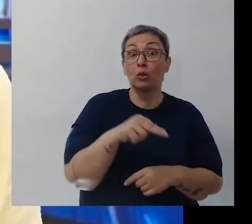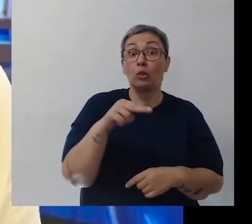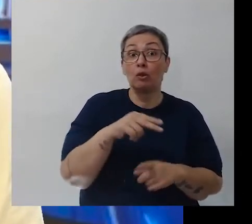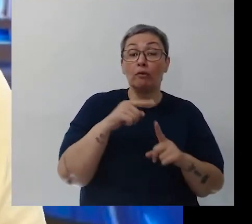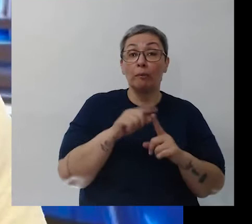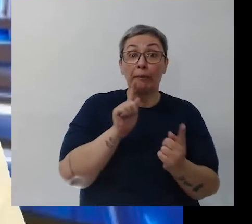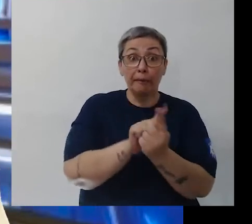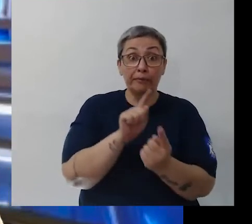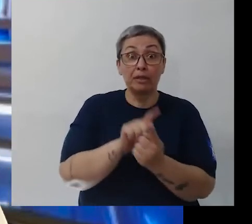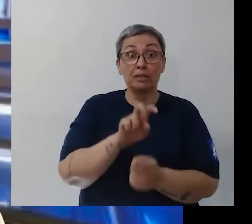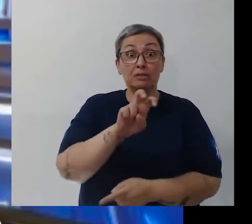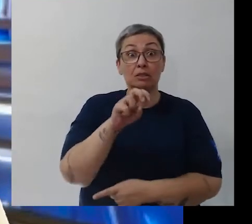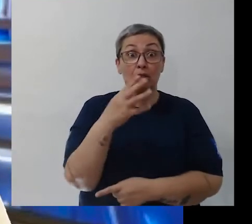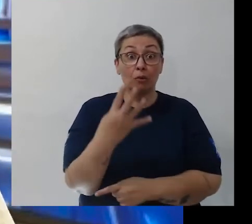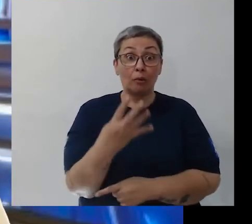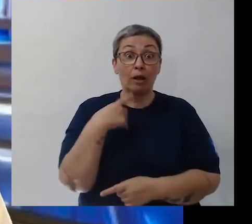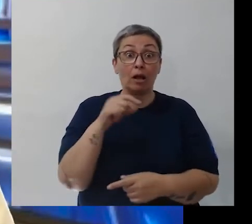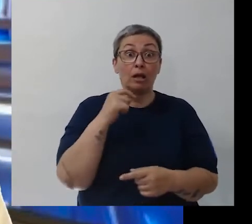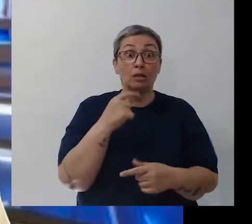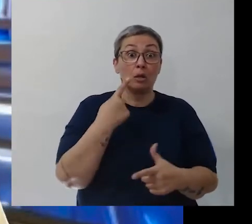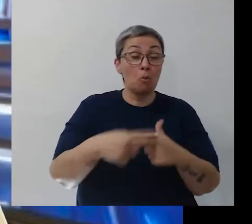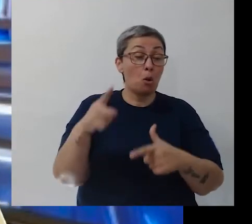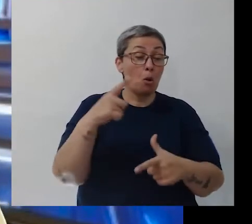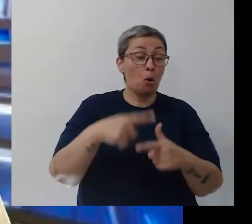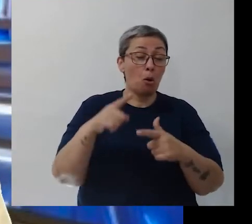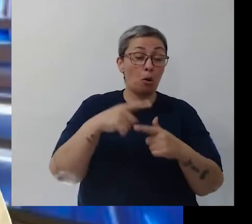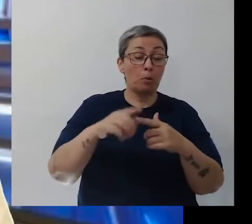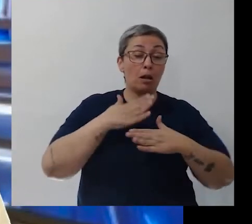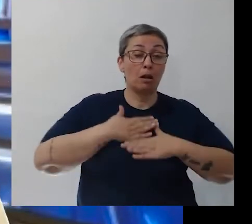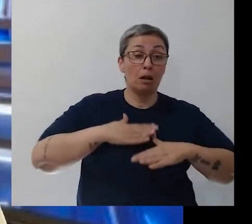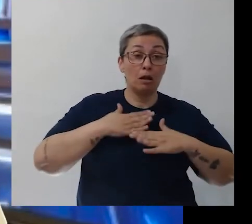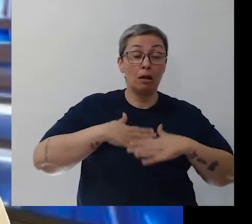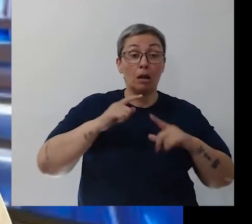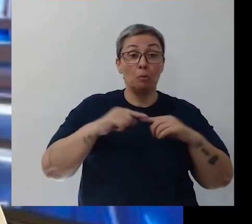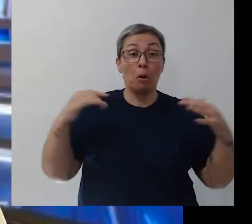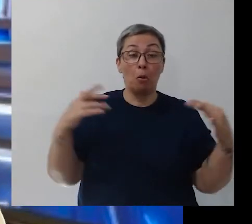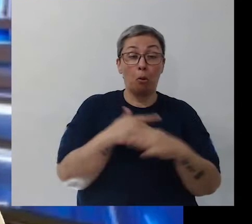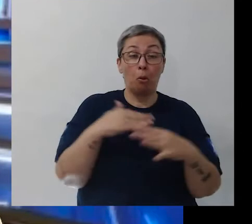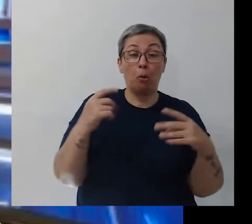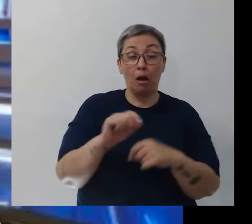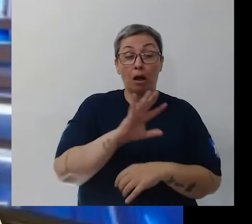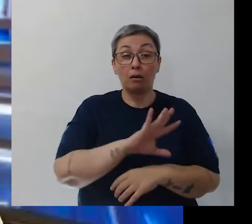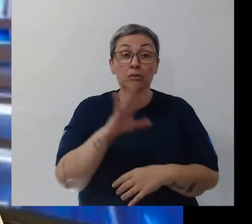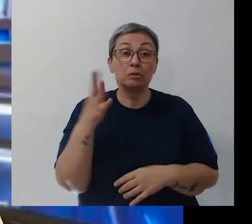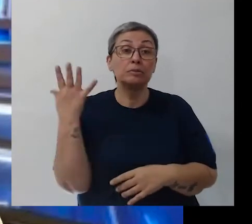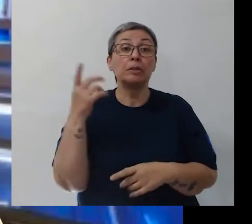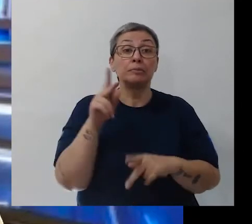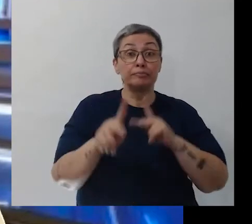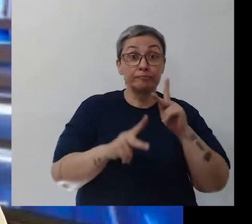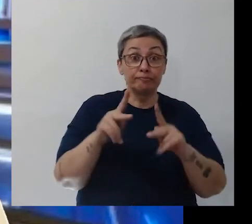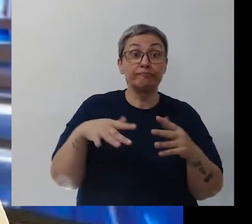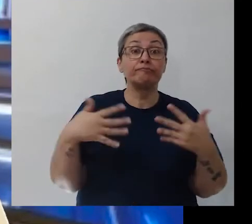atendeu 54 chamadas de perturbação ao sossego público e aglomerações causadas pela população. Pois é,